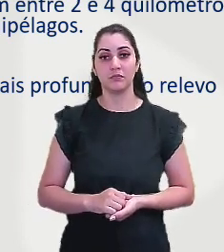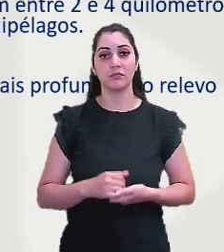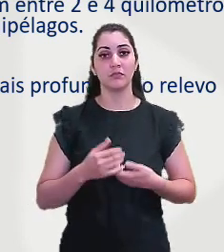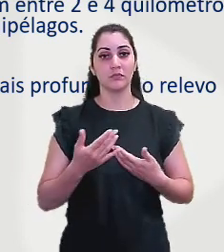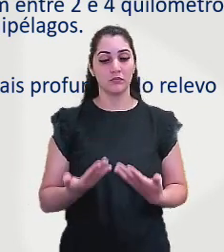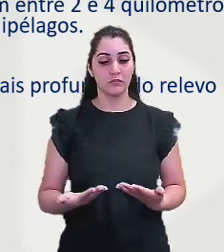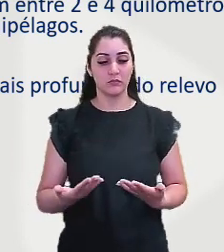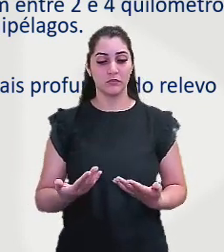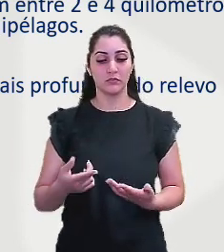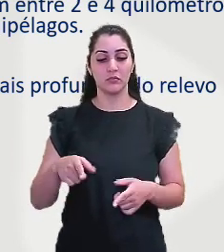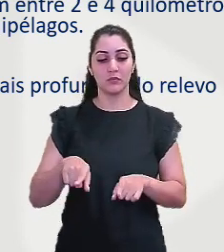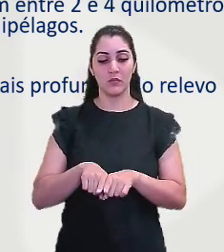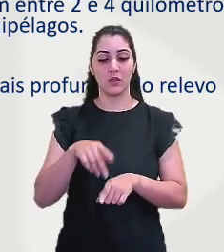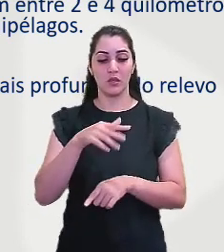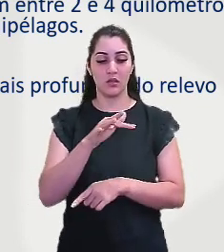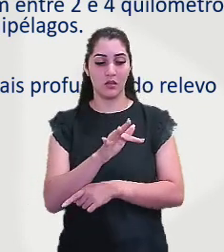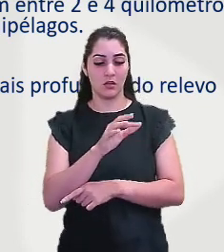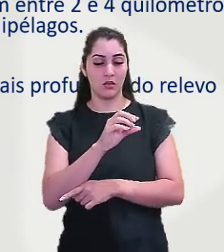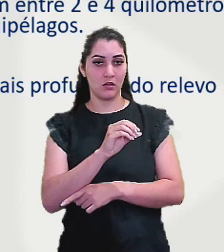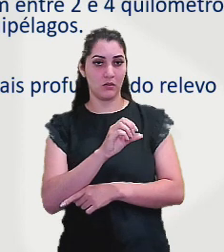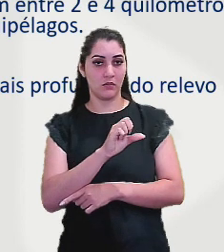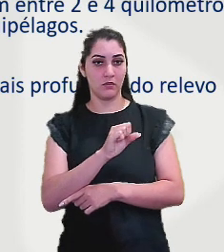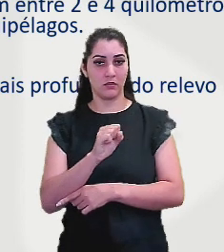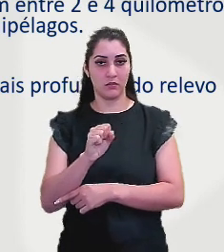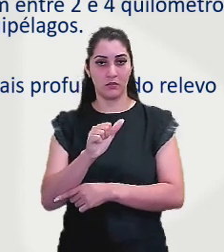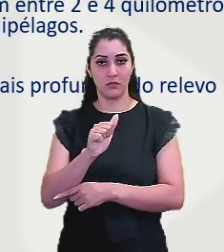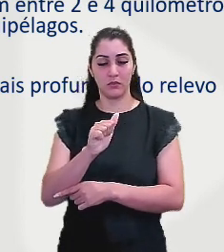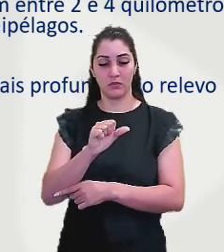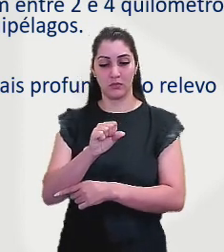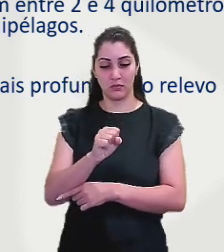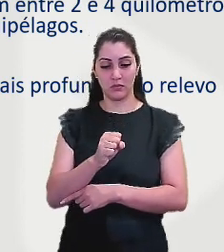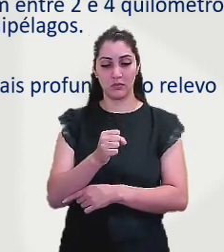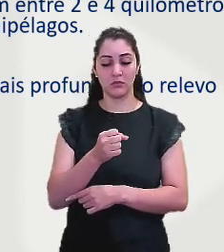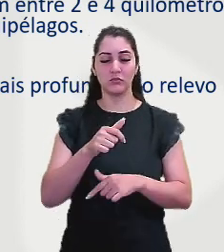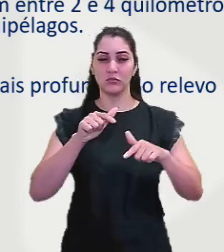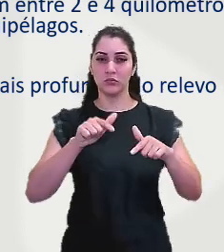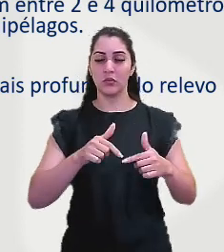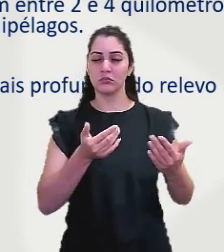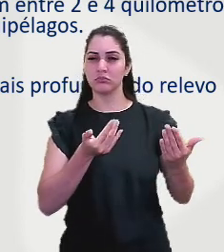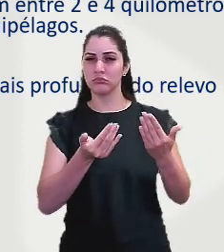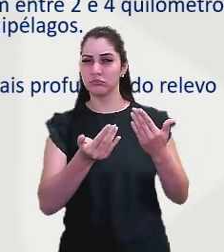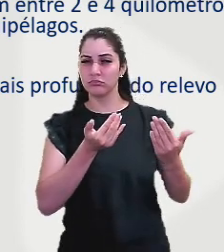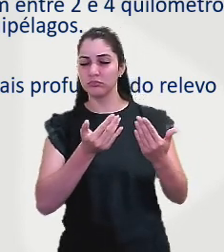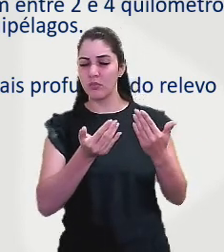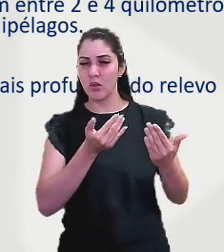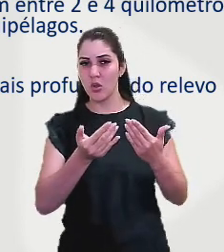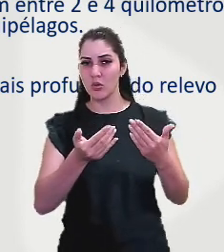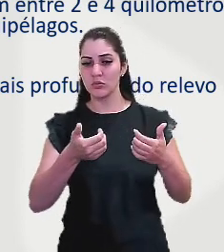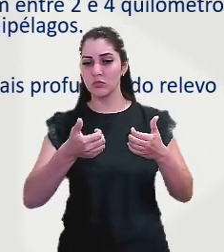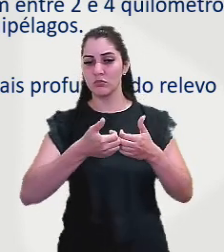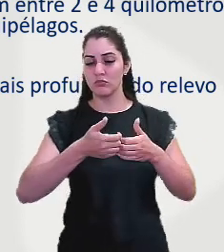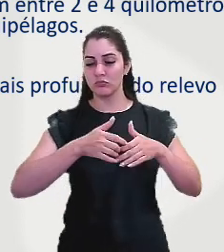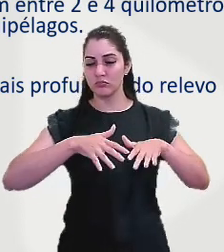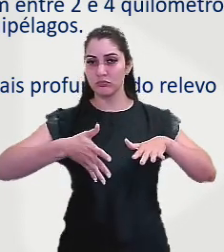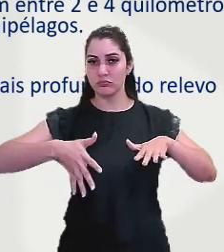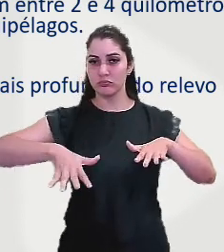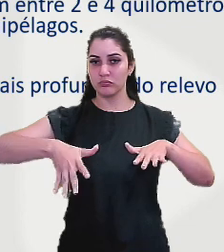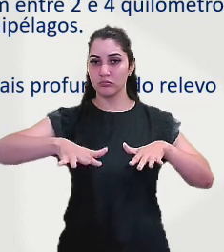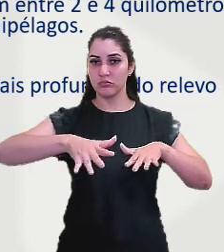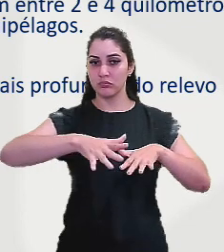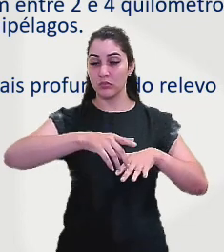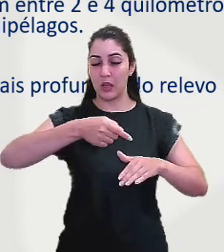E as fossas abissais, que estão localizadas próximo aos continentes e formam regiões mais profundas